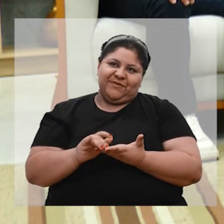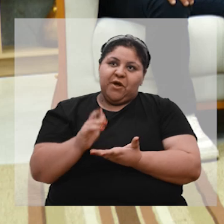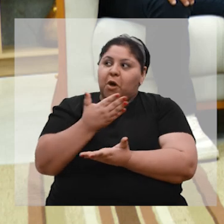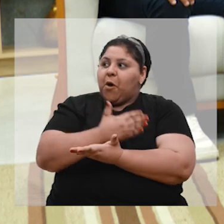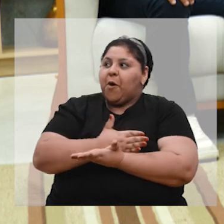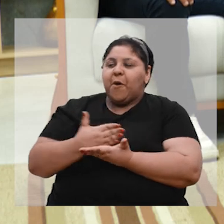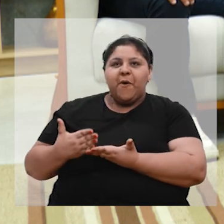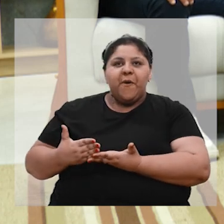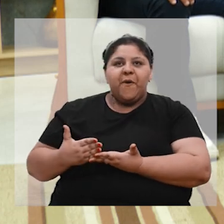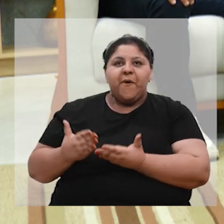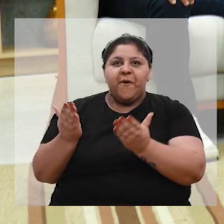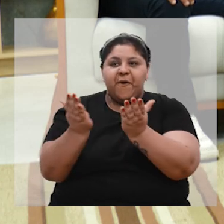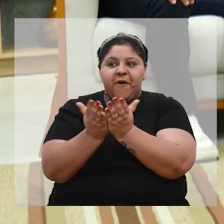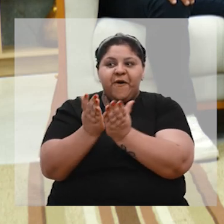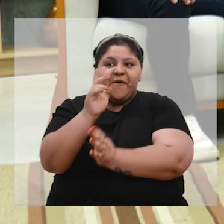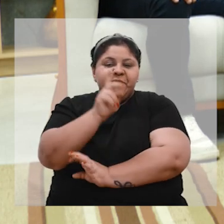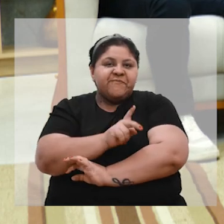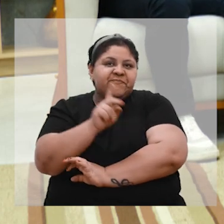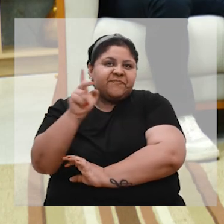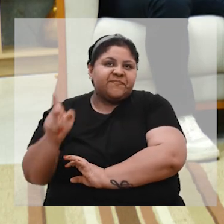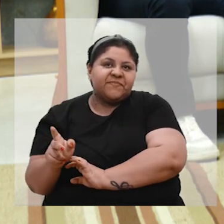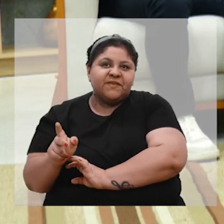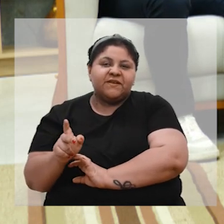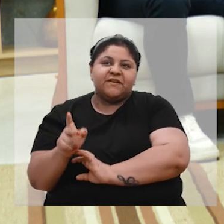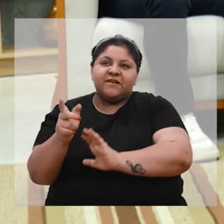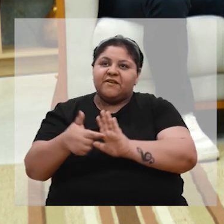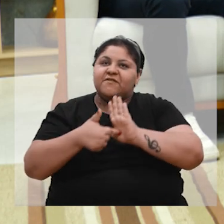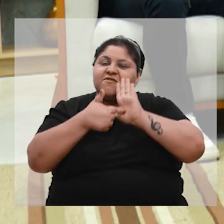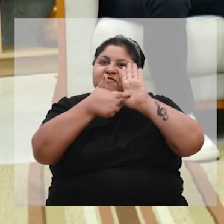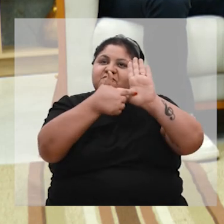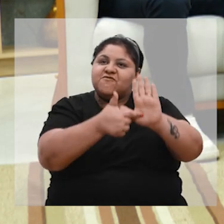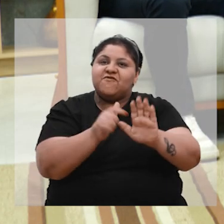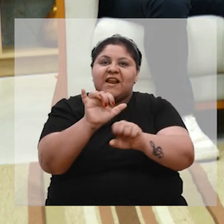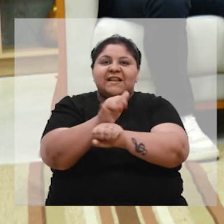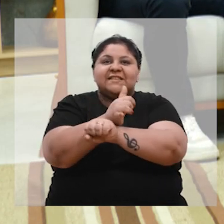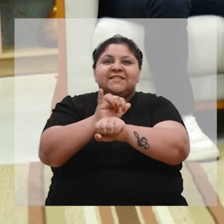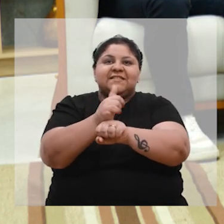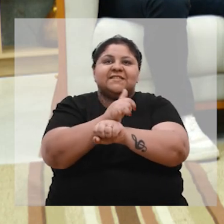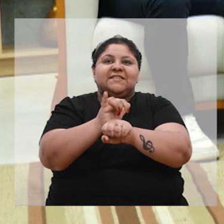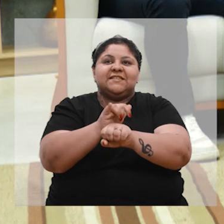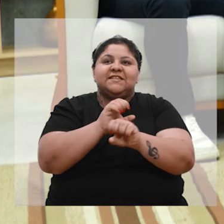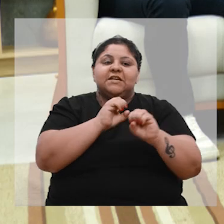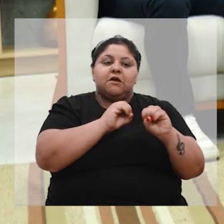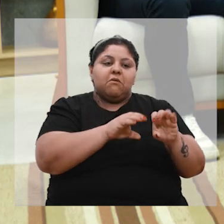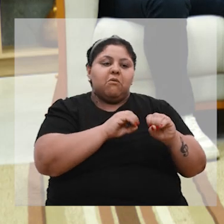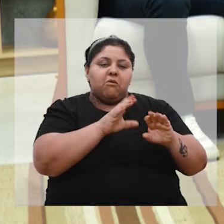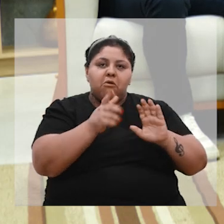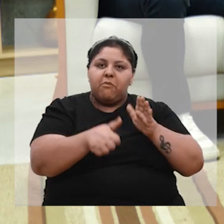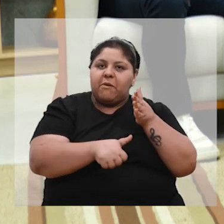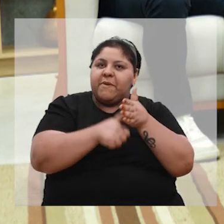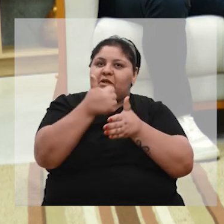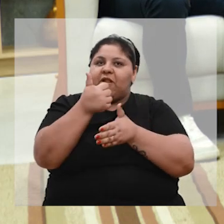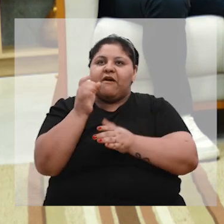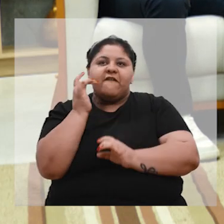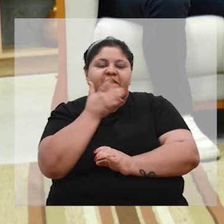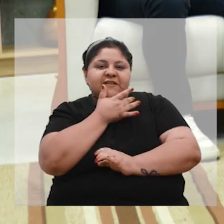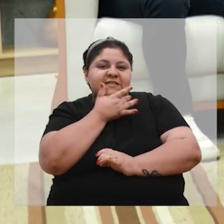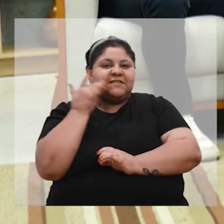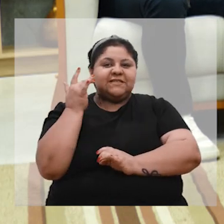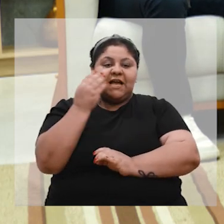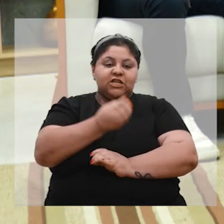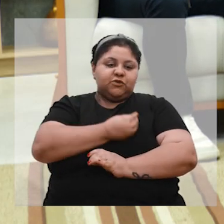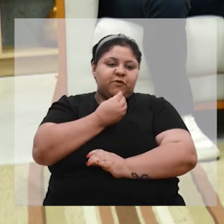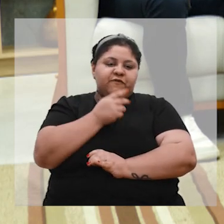começou a surgir, né, o Aulas para Professores, né, trazendo esses recursos didáticos para levar facilidade, praticidade para a vida dos